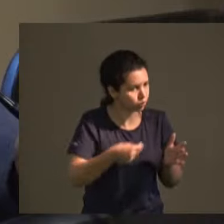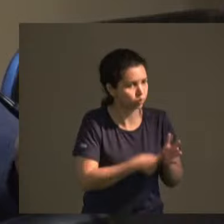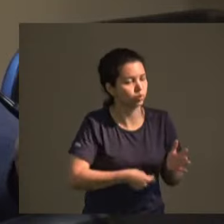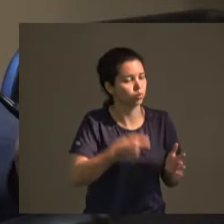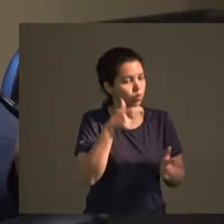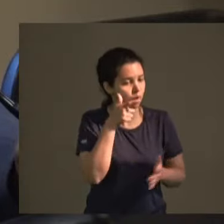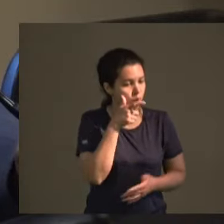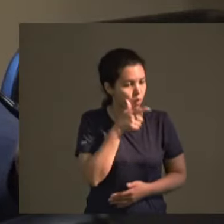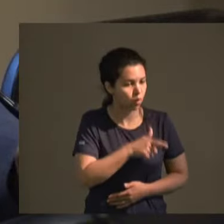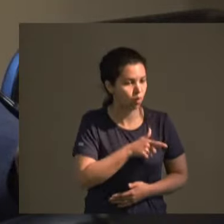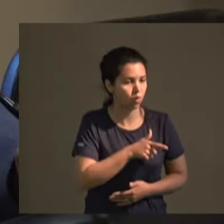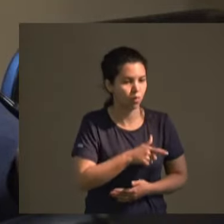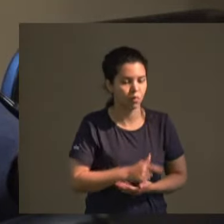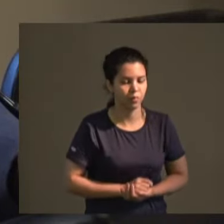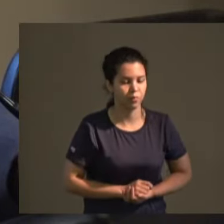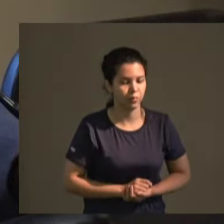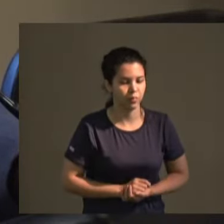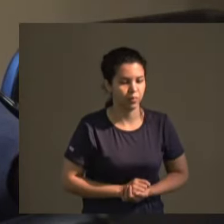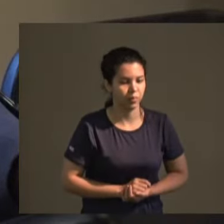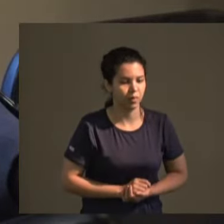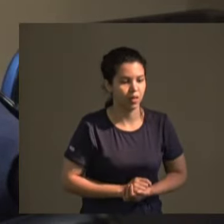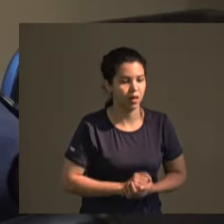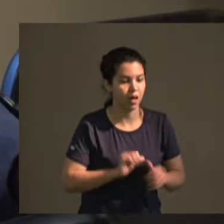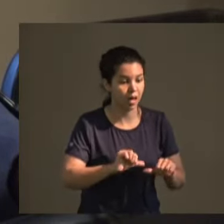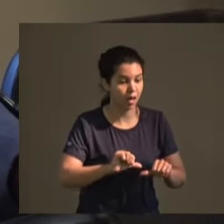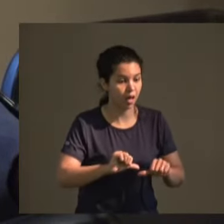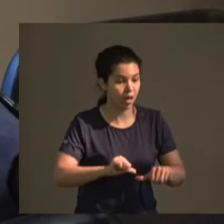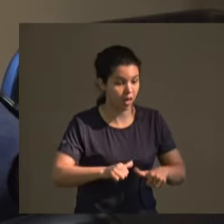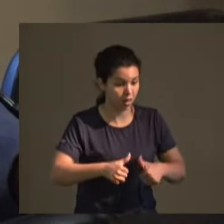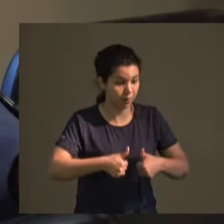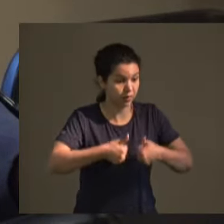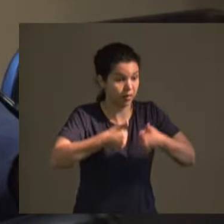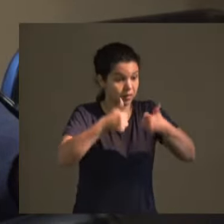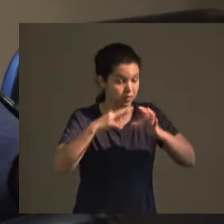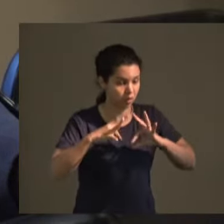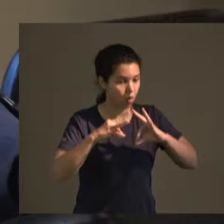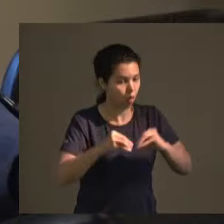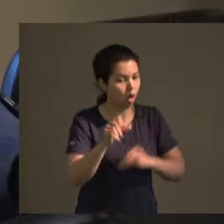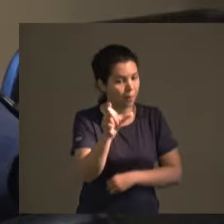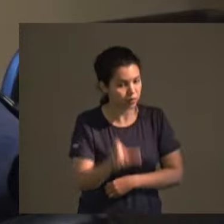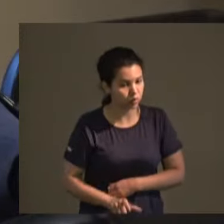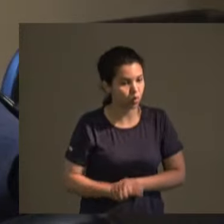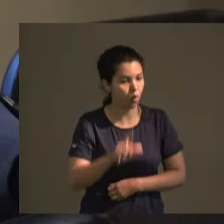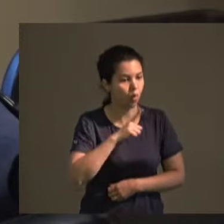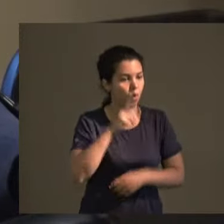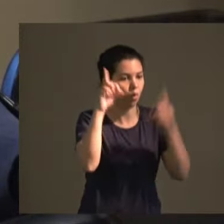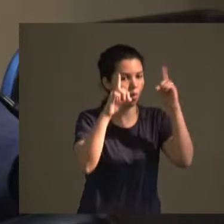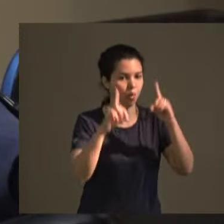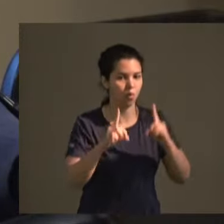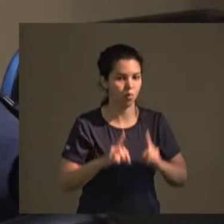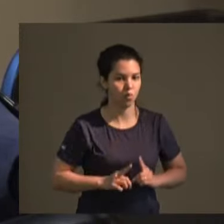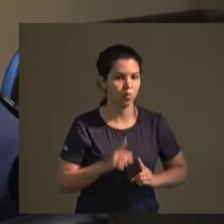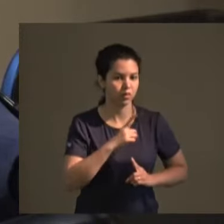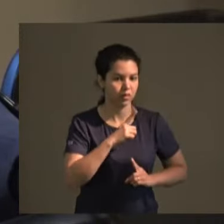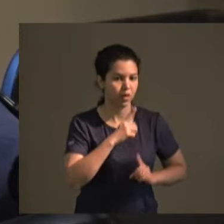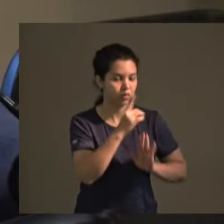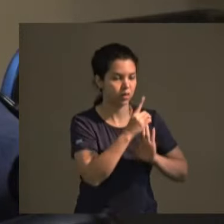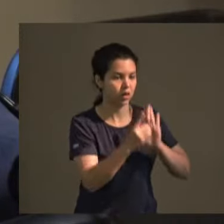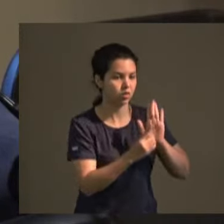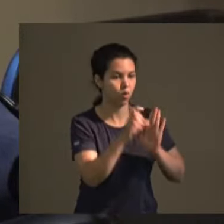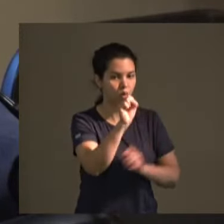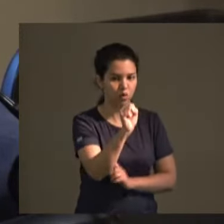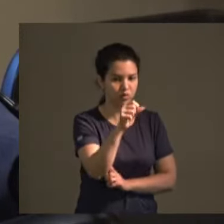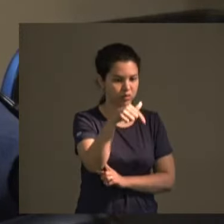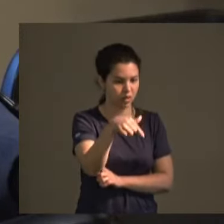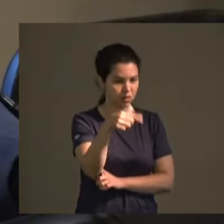estabelecido a... reabilitação integral da pessoa com deficiência, conforme preconiza lá o decreto 8725